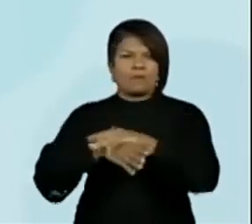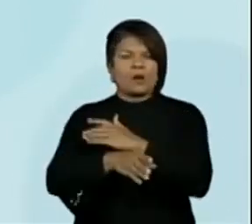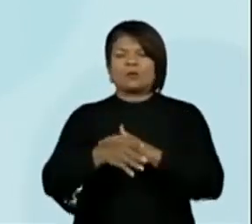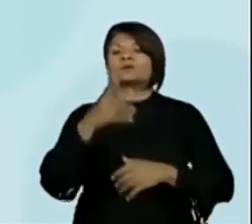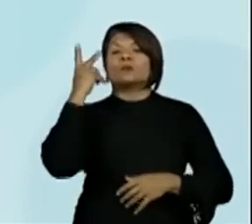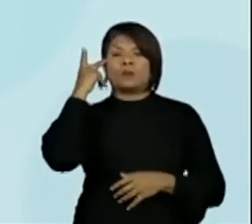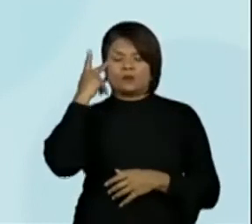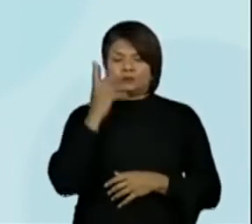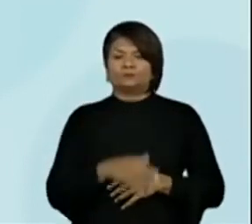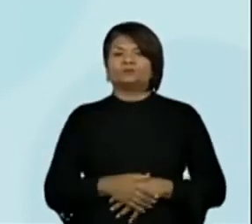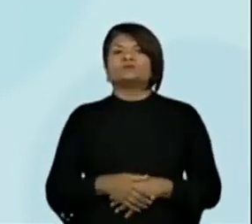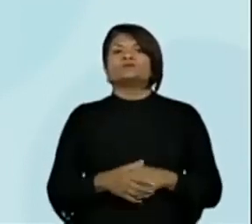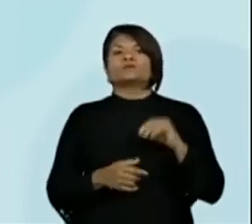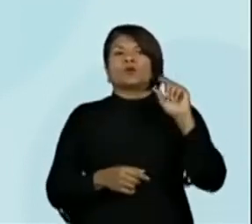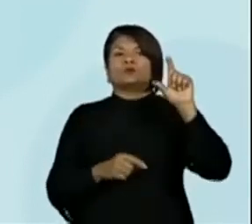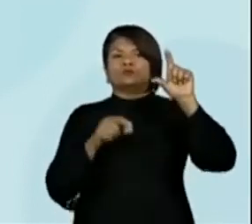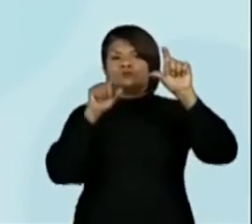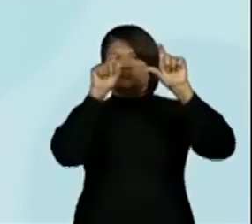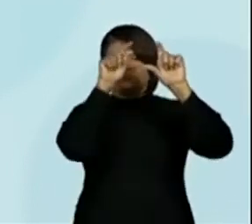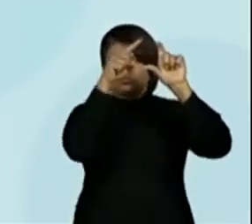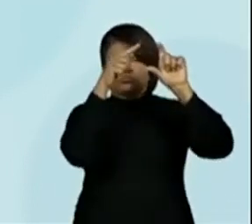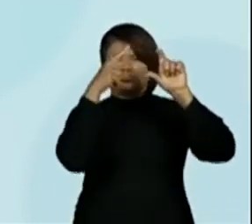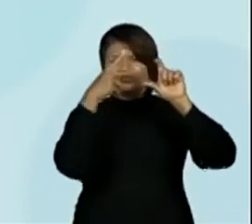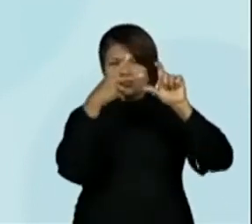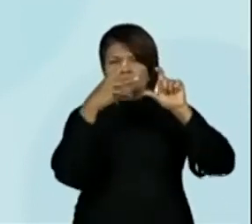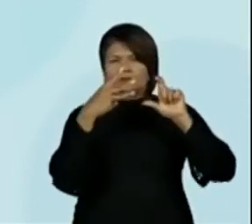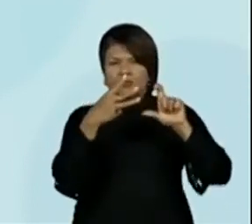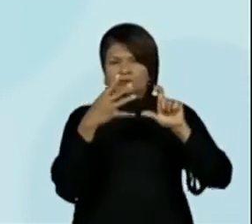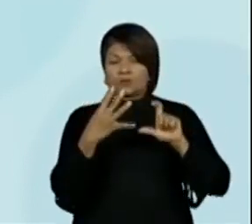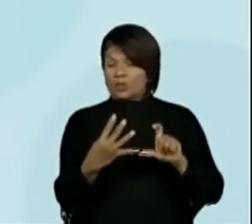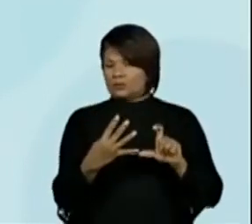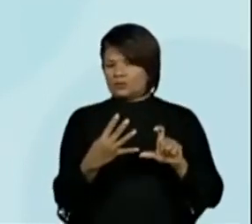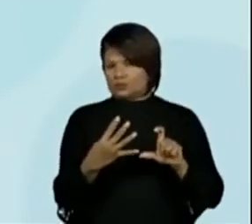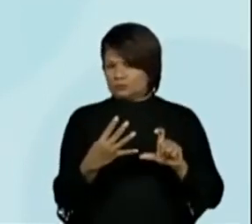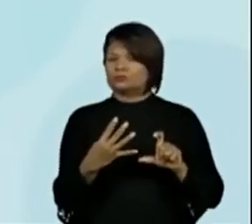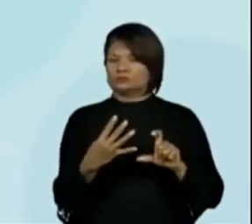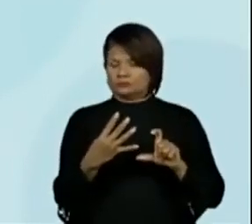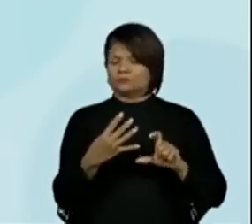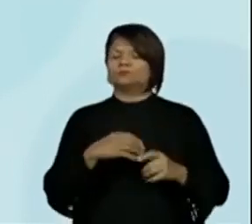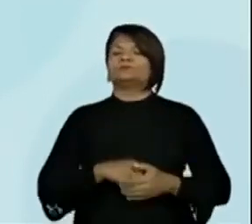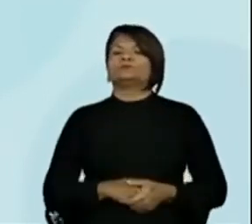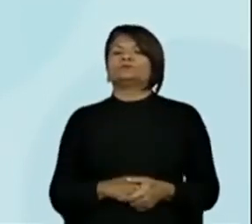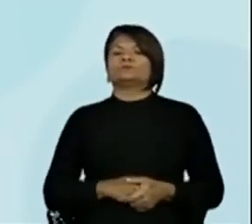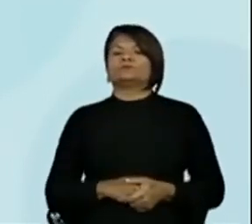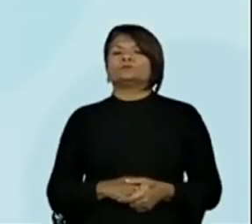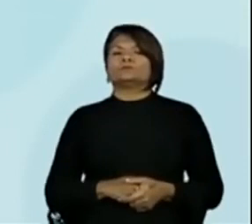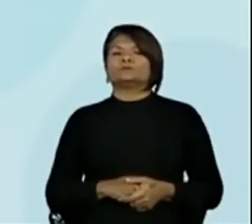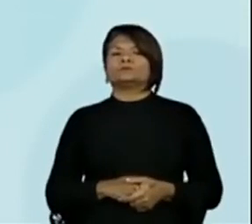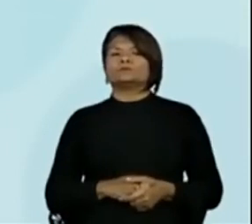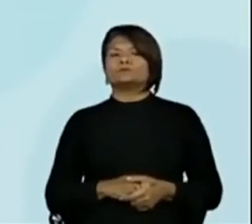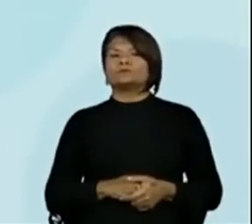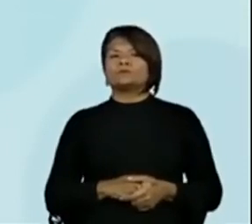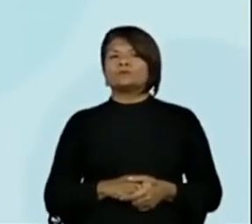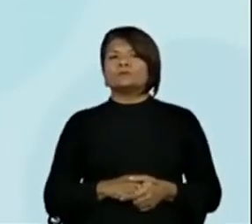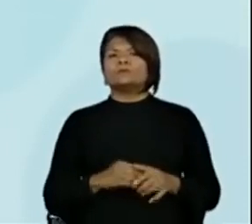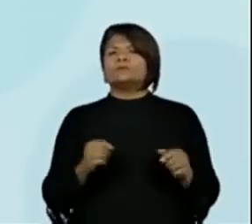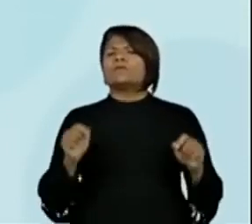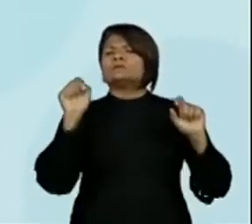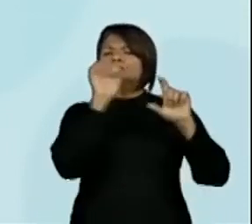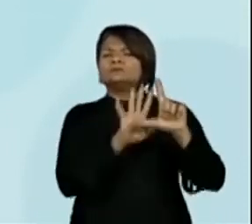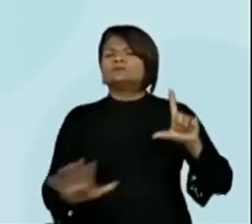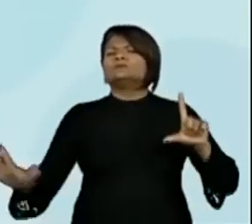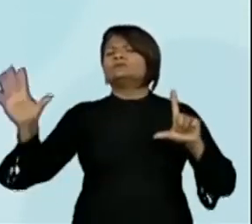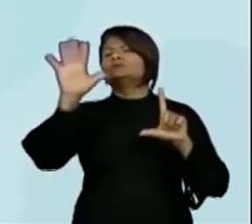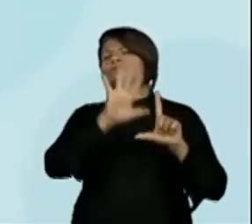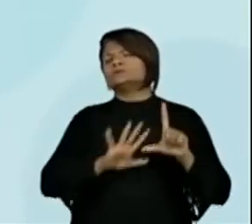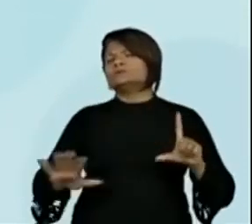Um parágrafo, 2 parágrafos, 3 parágrafos, 4 parágrafos. Ter essa noção, esse panorama do texto